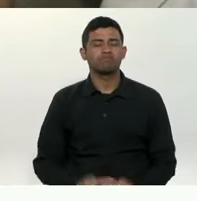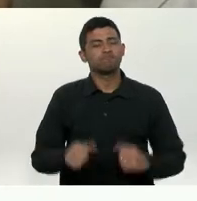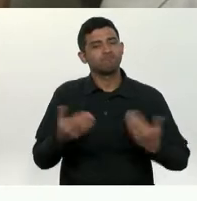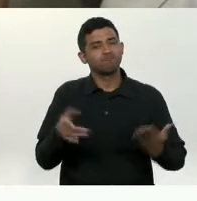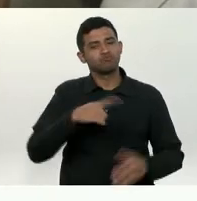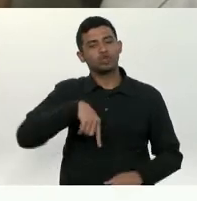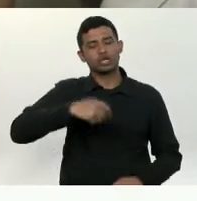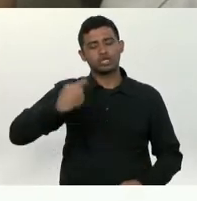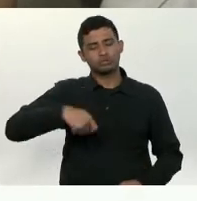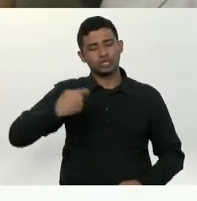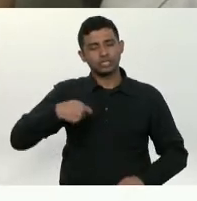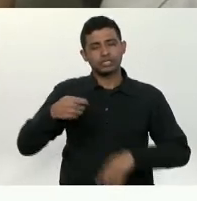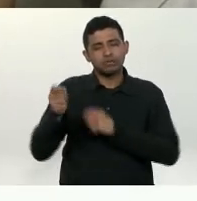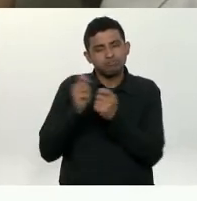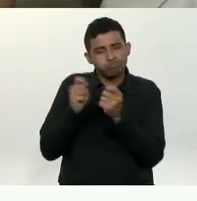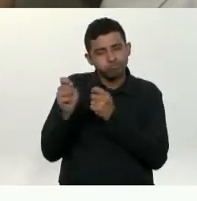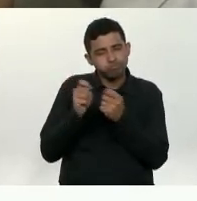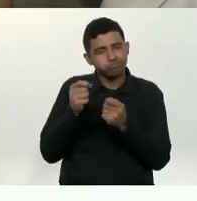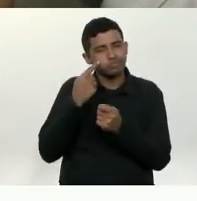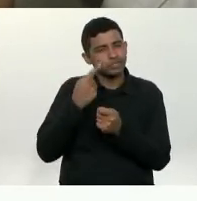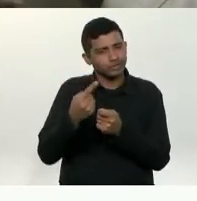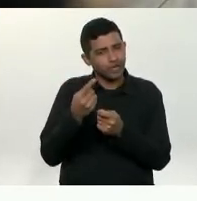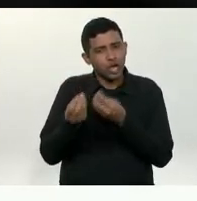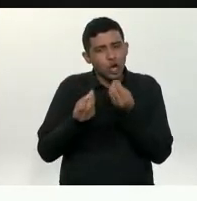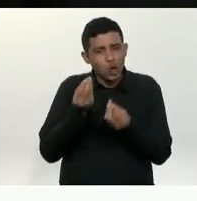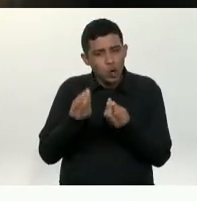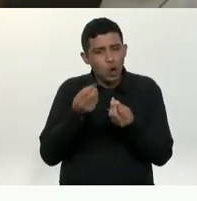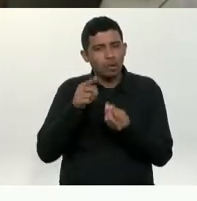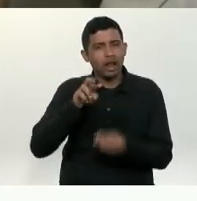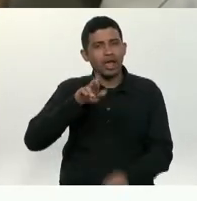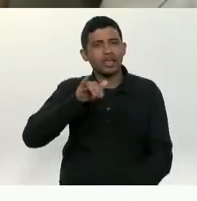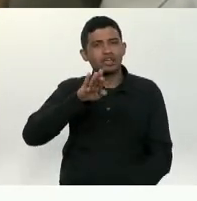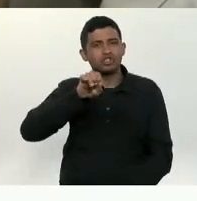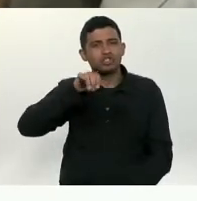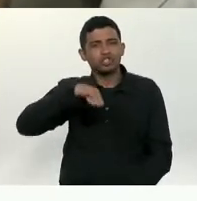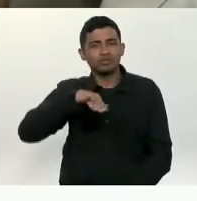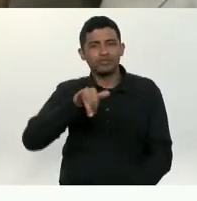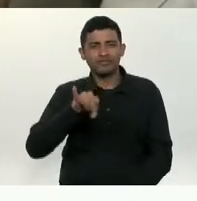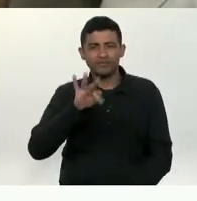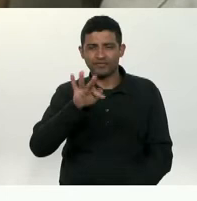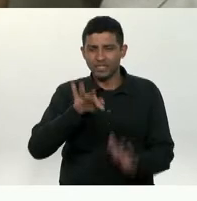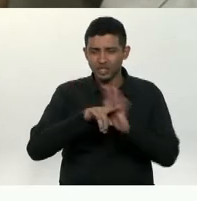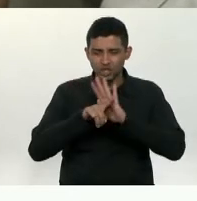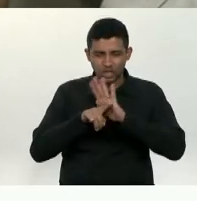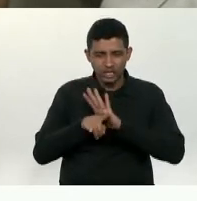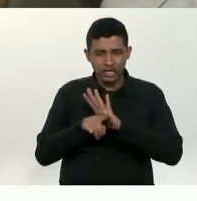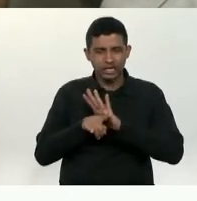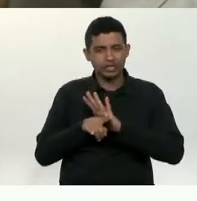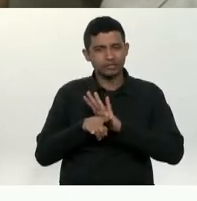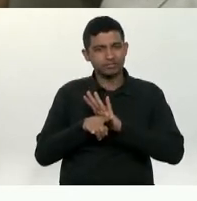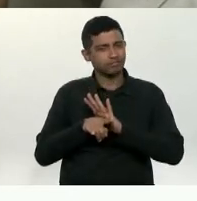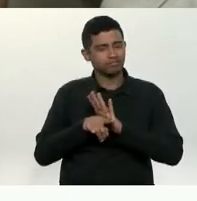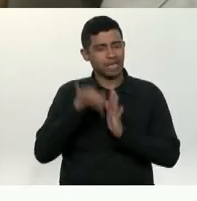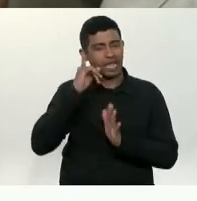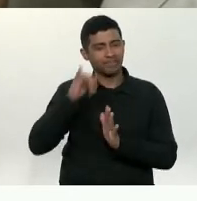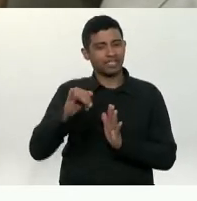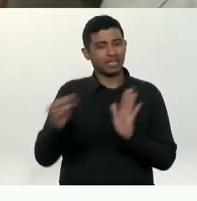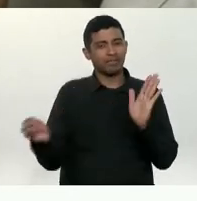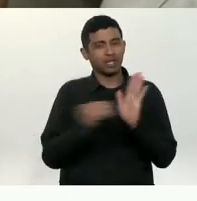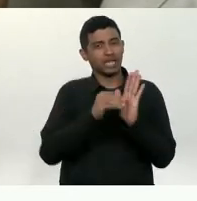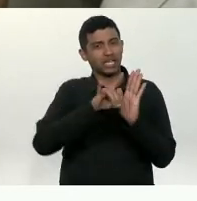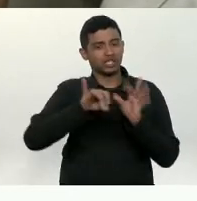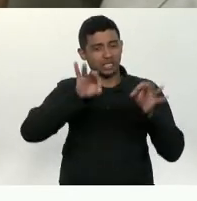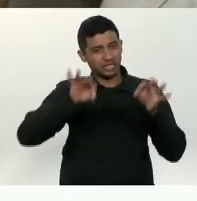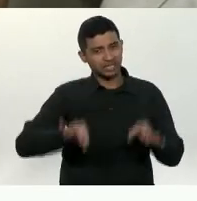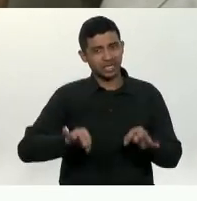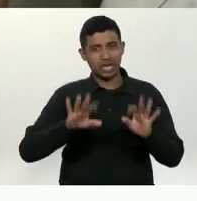precisamos reajustar a metodologia de pagamento do regime de recuperação fiscal. Ao invés de estabelecermos um prazo certo perante a União Federal,